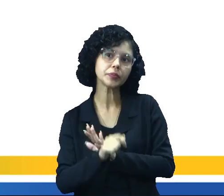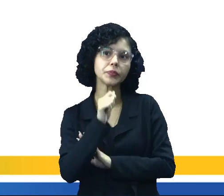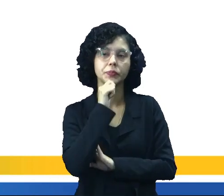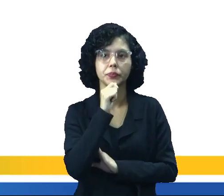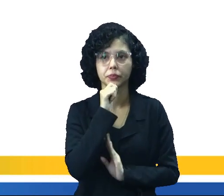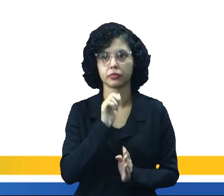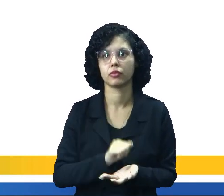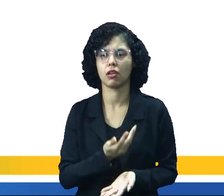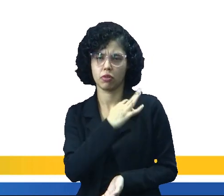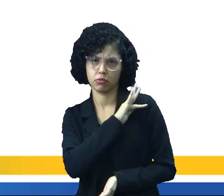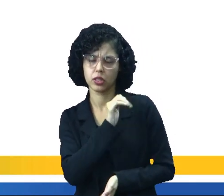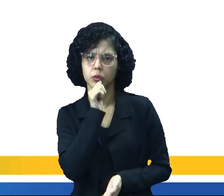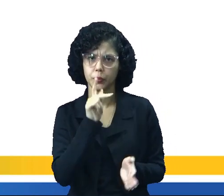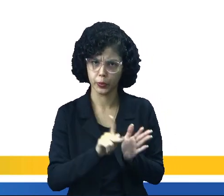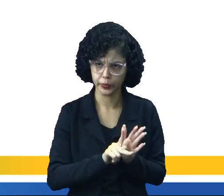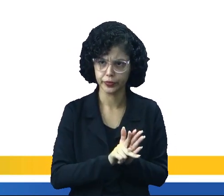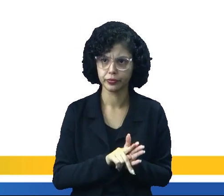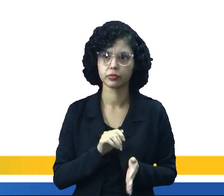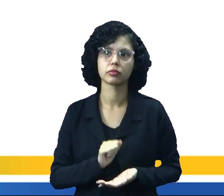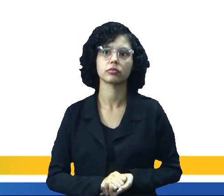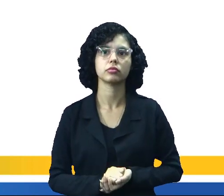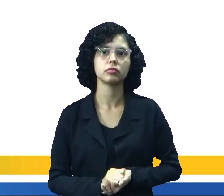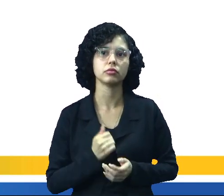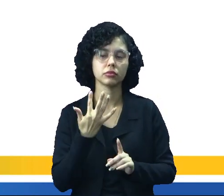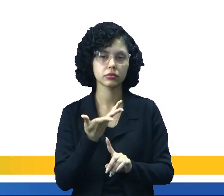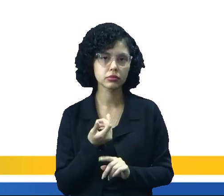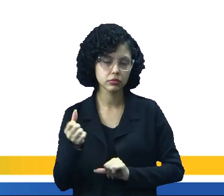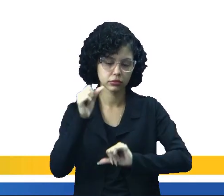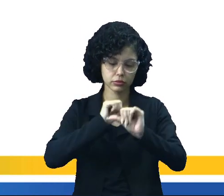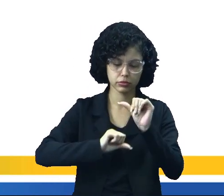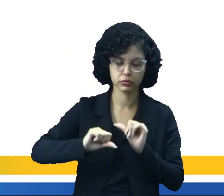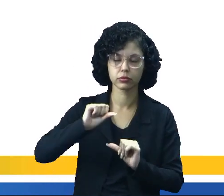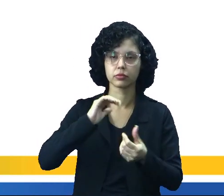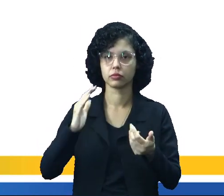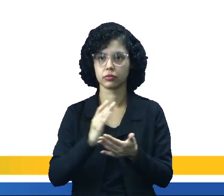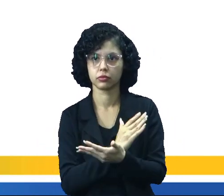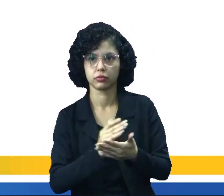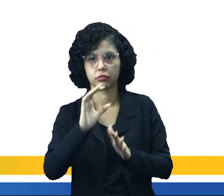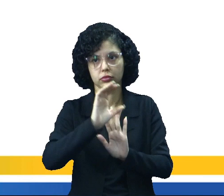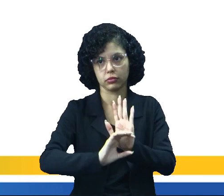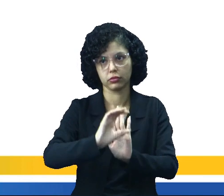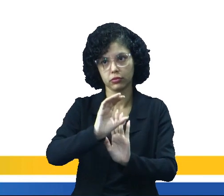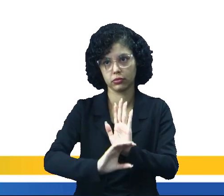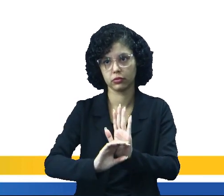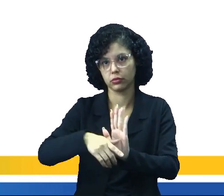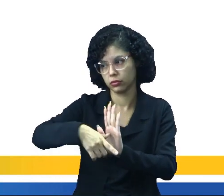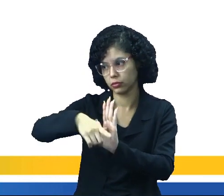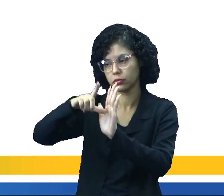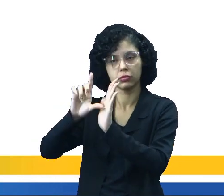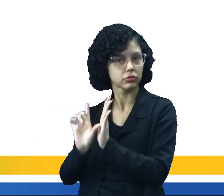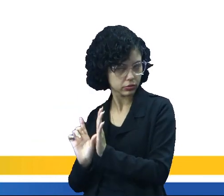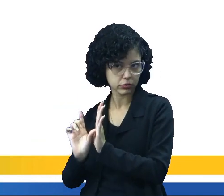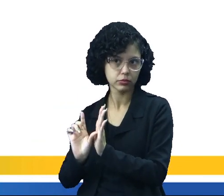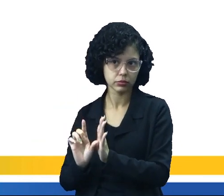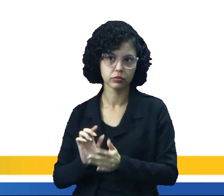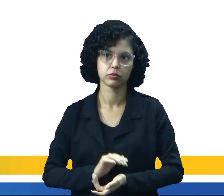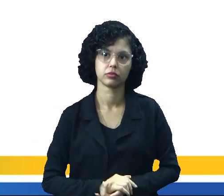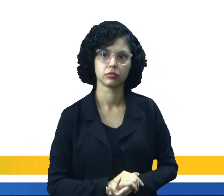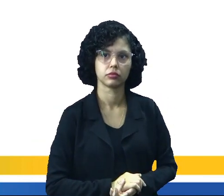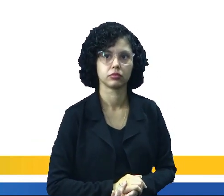desse viés aí, os artistas se opuseram a alguns conceitos anteriores,